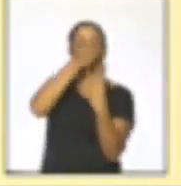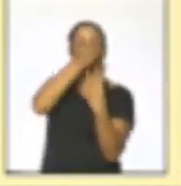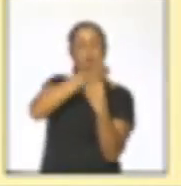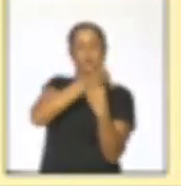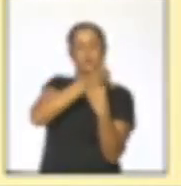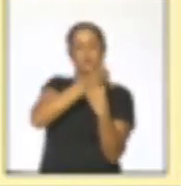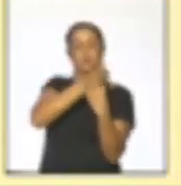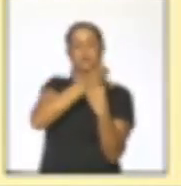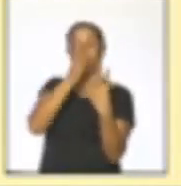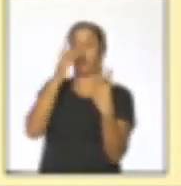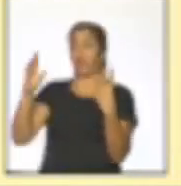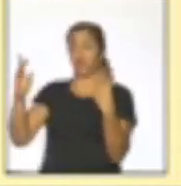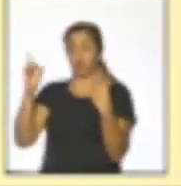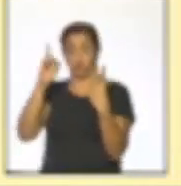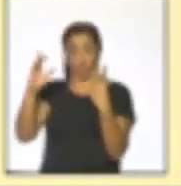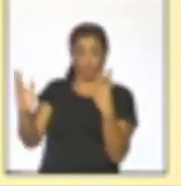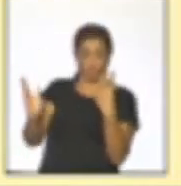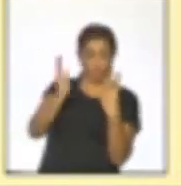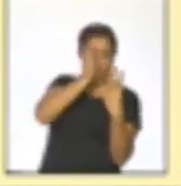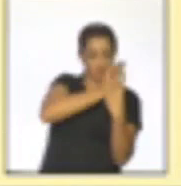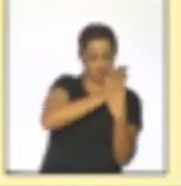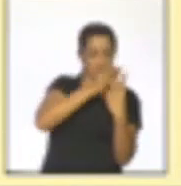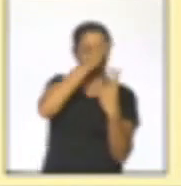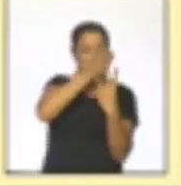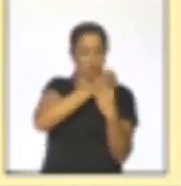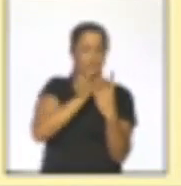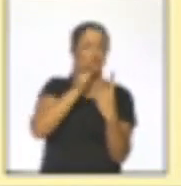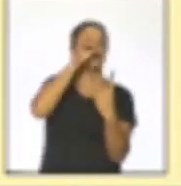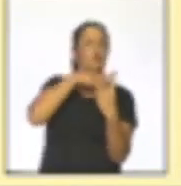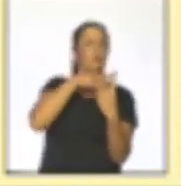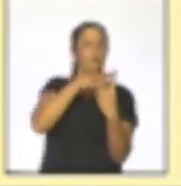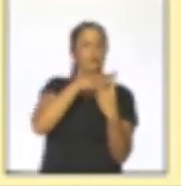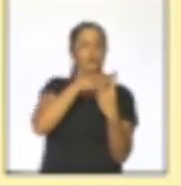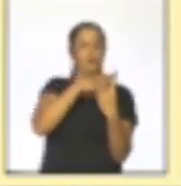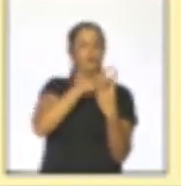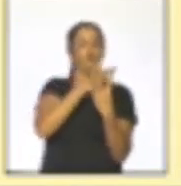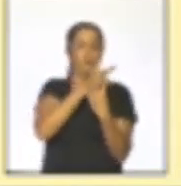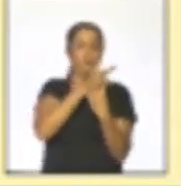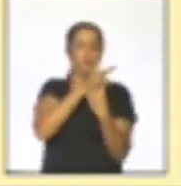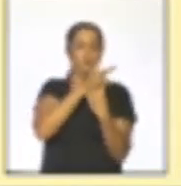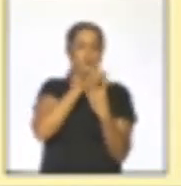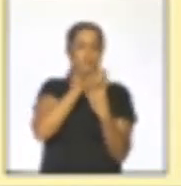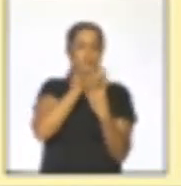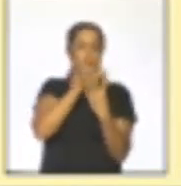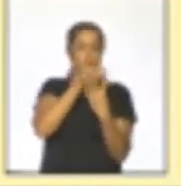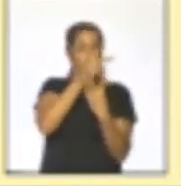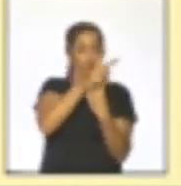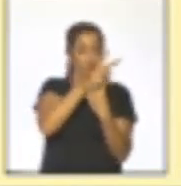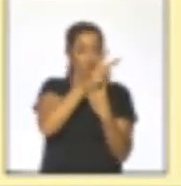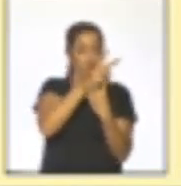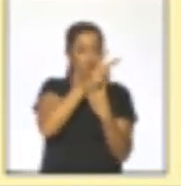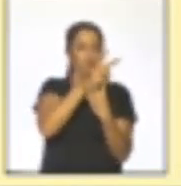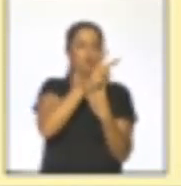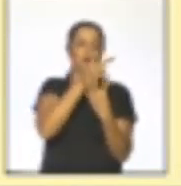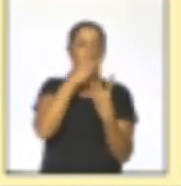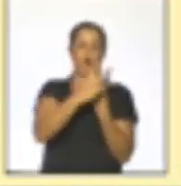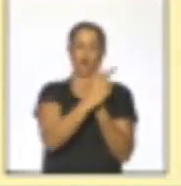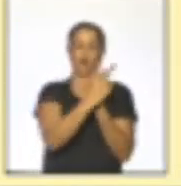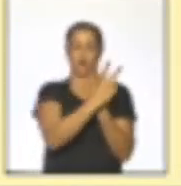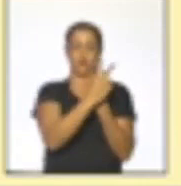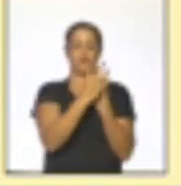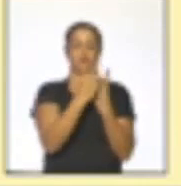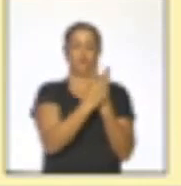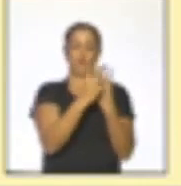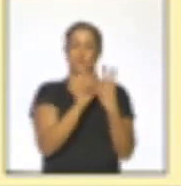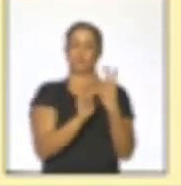da direita para a esquerda. Quem que sobrou? O 2 aqui. Então, a pergunta é: que